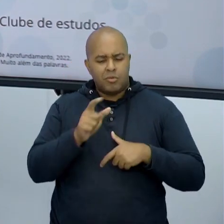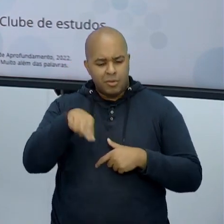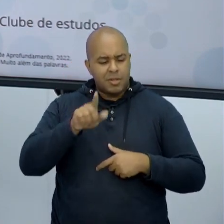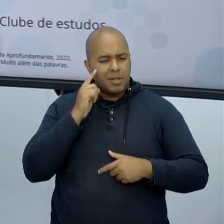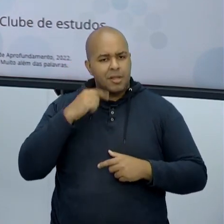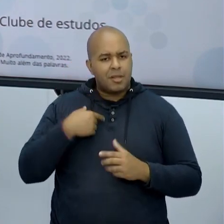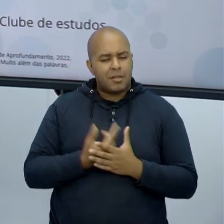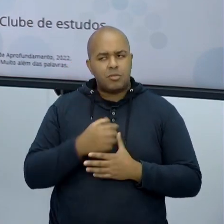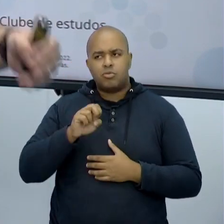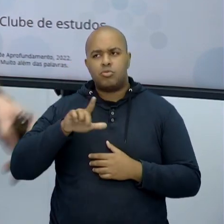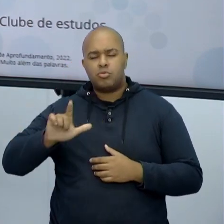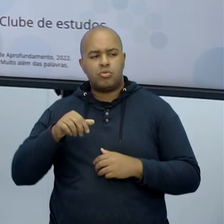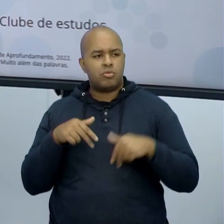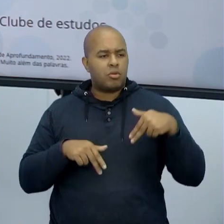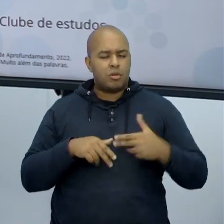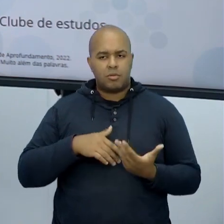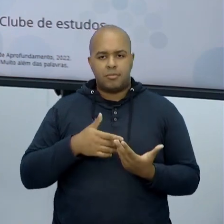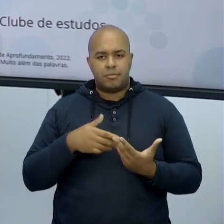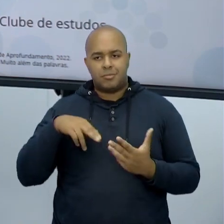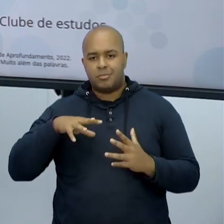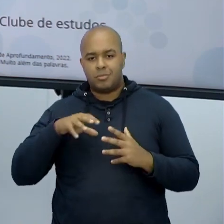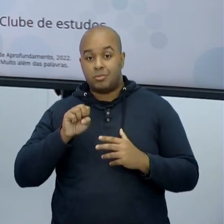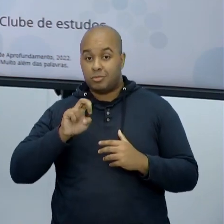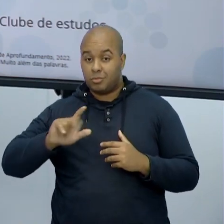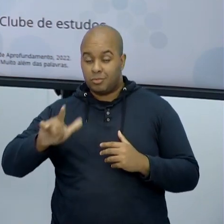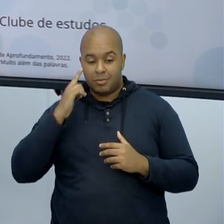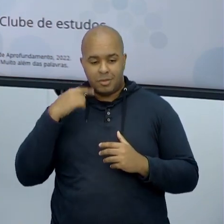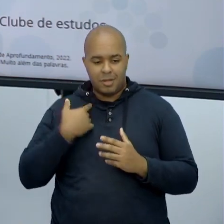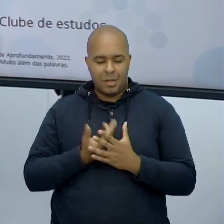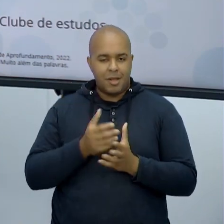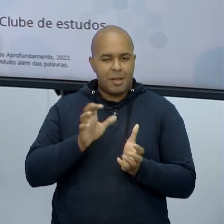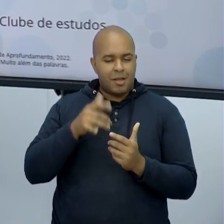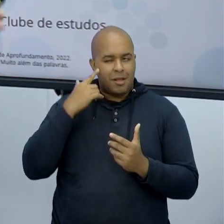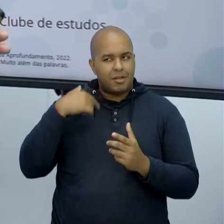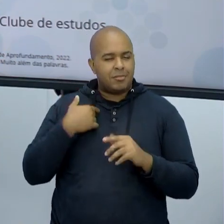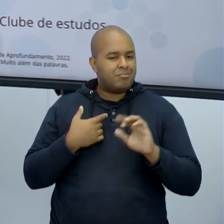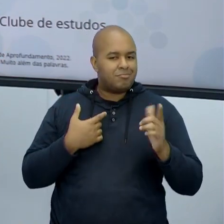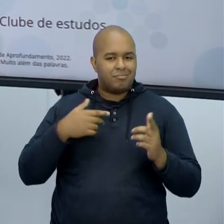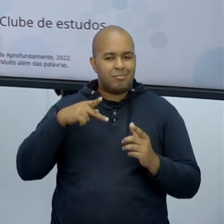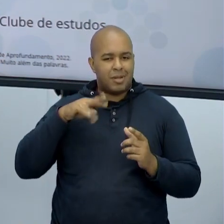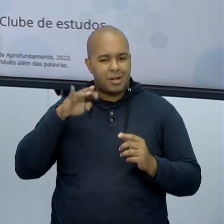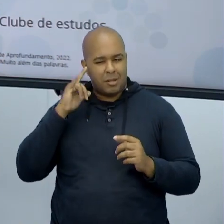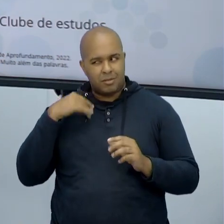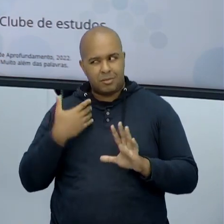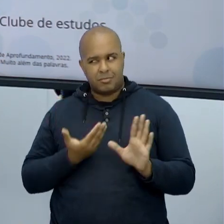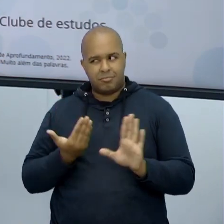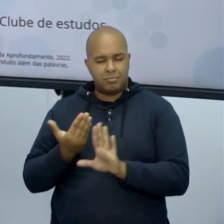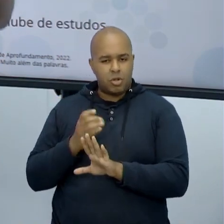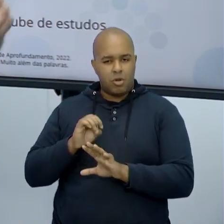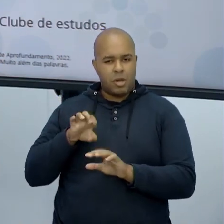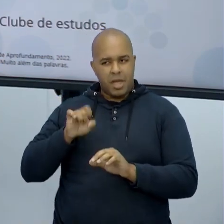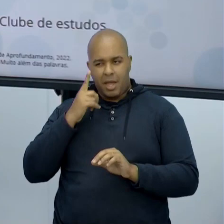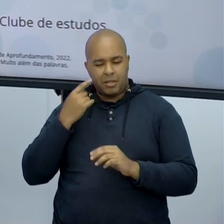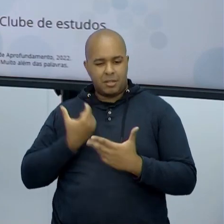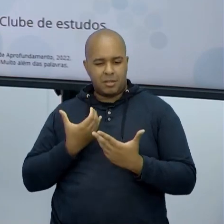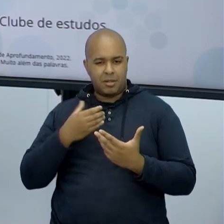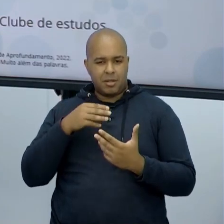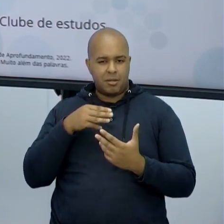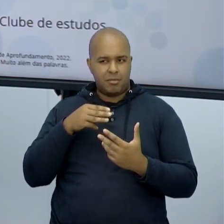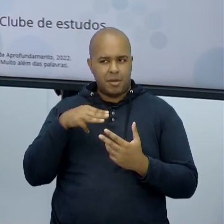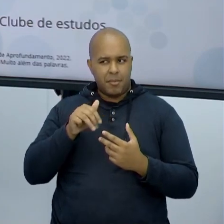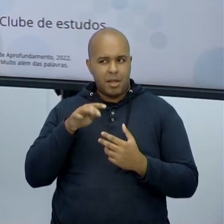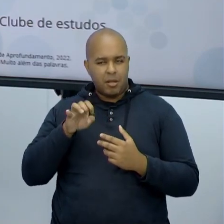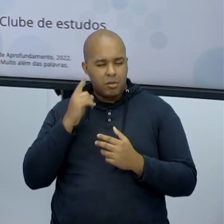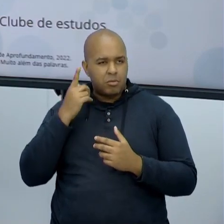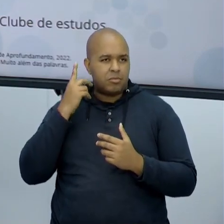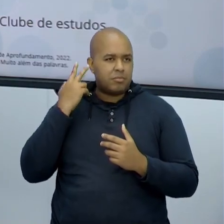estão para o sul, para o norte, para o noroeste, para o sul vocês estão no Paraná, né? Para um lado, acho que a oeste vocês estão lá de Mato Grosso, para o norte vocês estão em